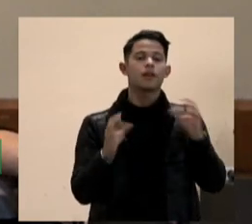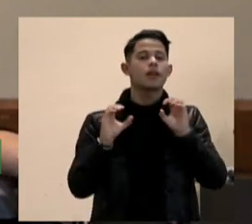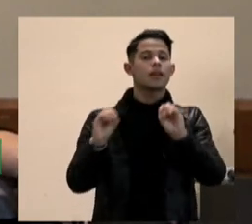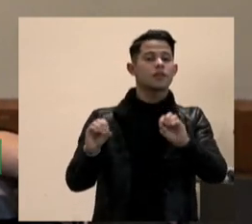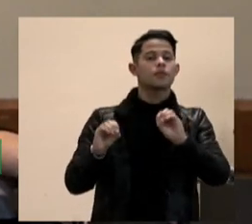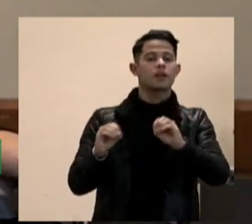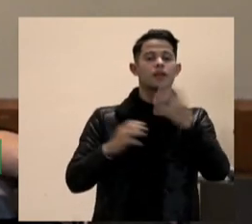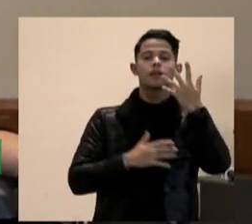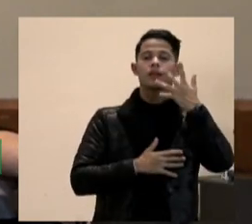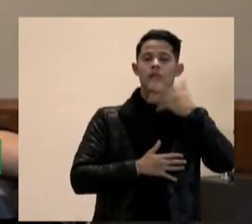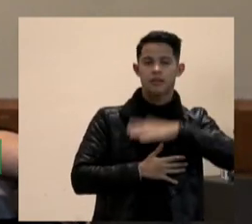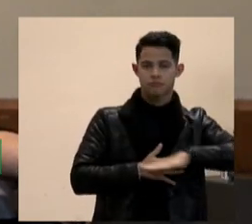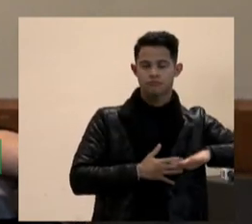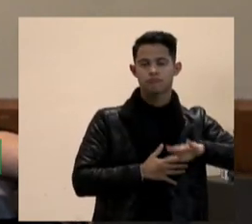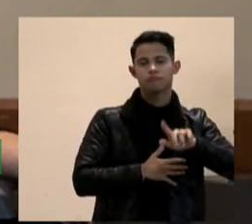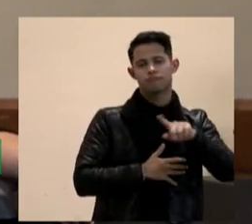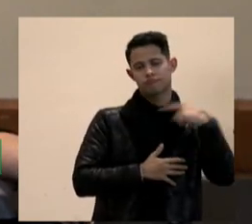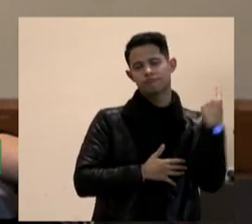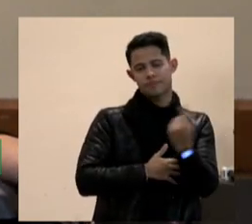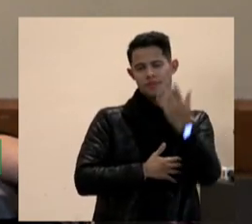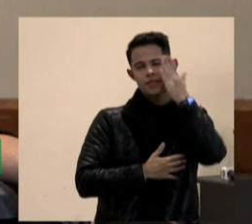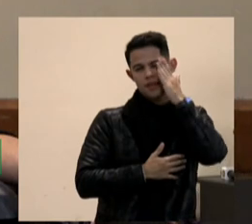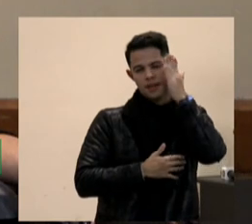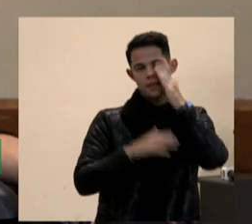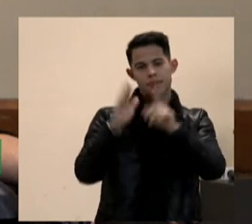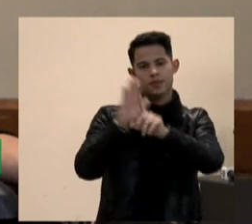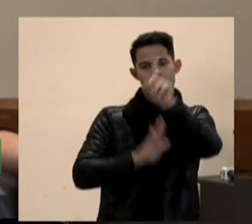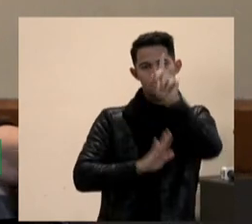infantil, embora seja um direito